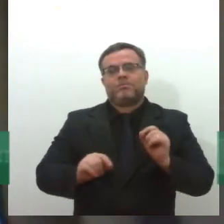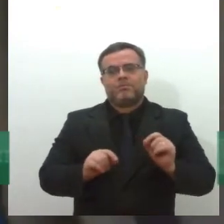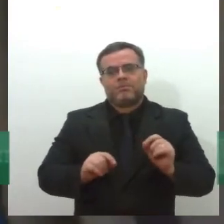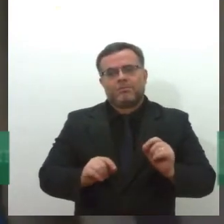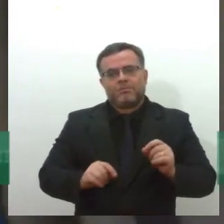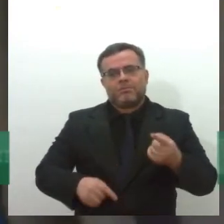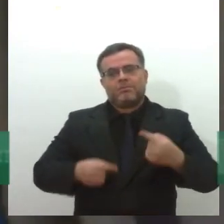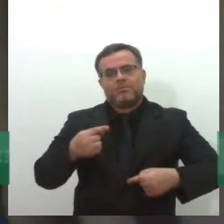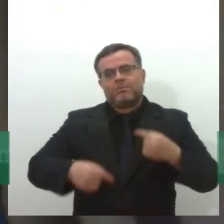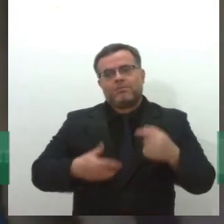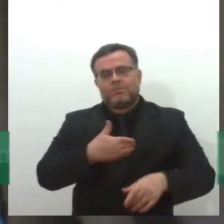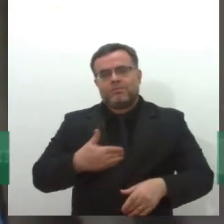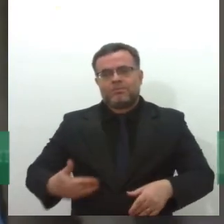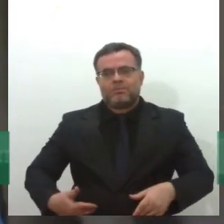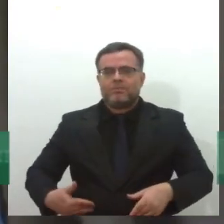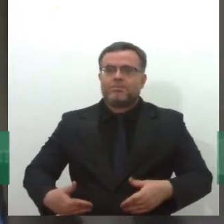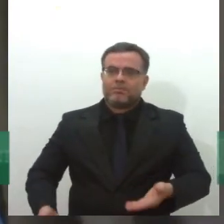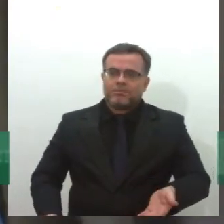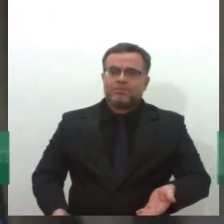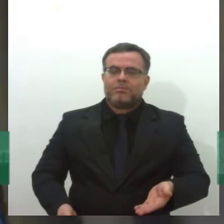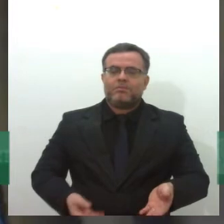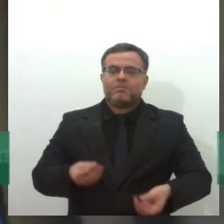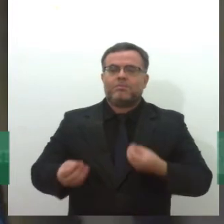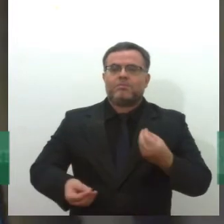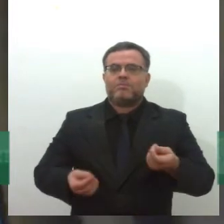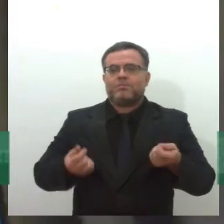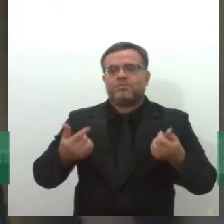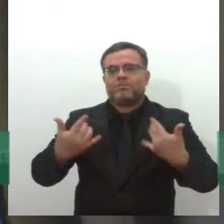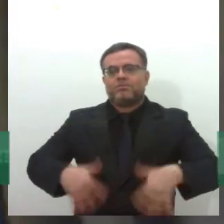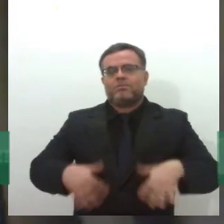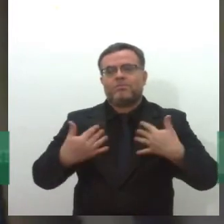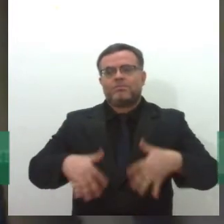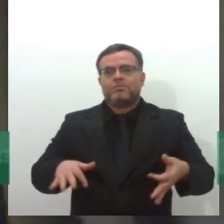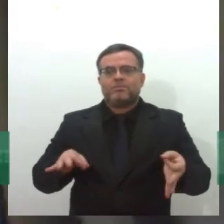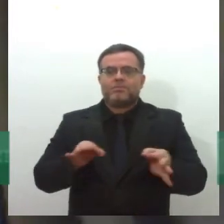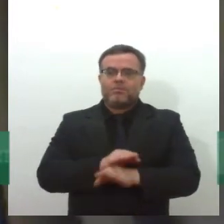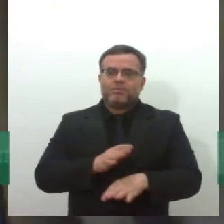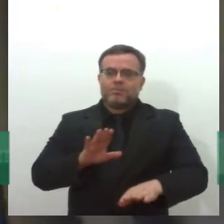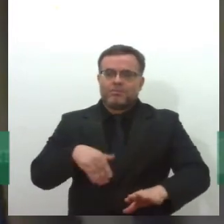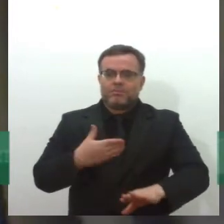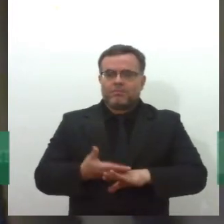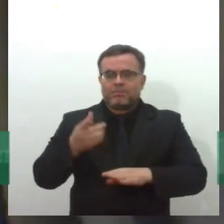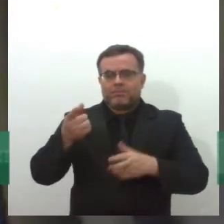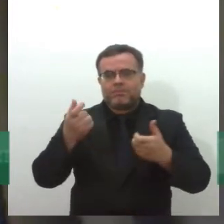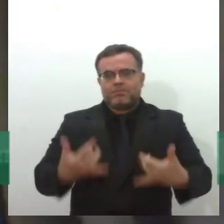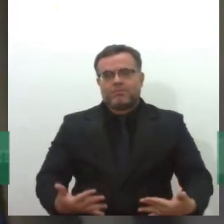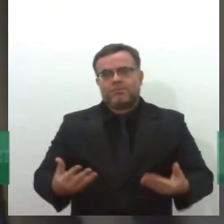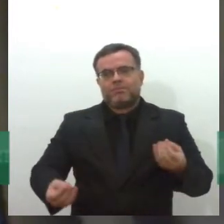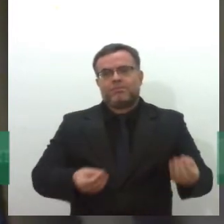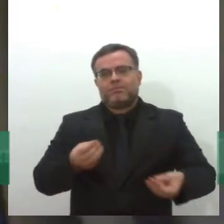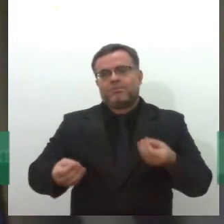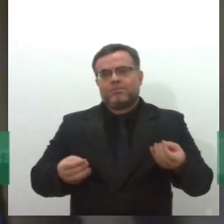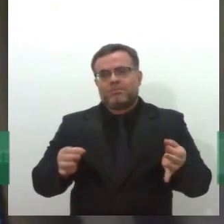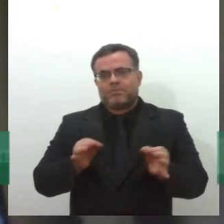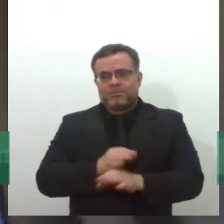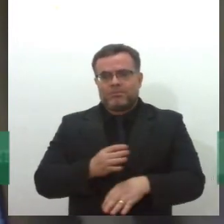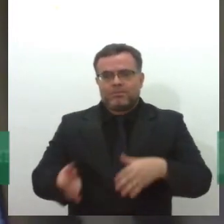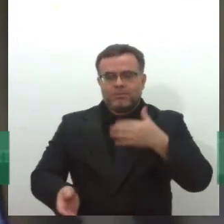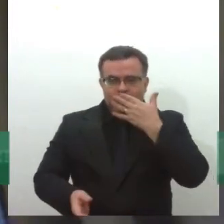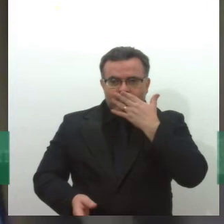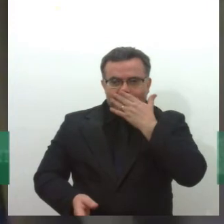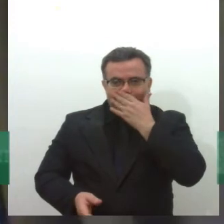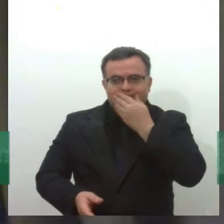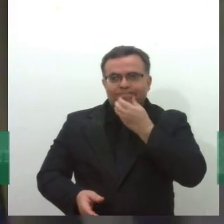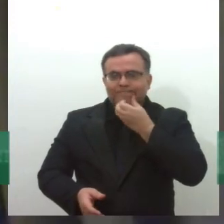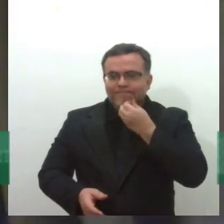no Congresso, né? É uma pauta cara aos políticos, né? Porque afeta, como vocês falaram, afeta diretamente o bolso do consumidor,